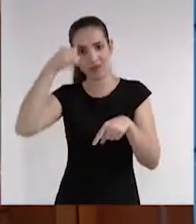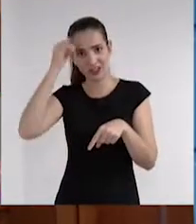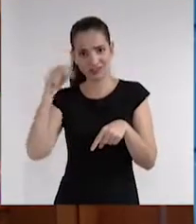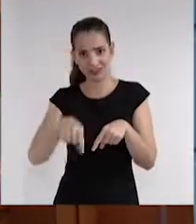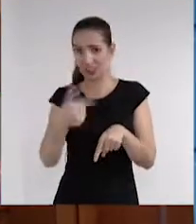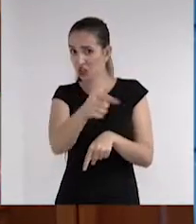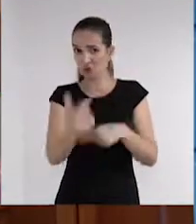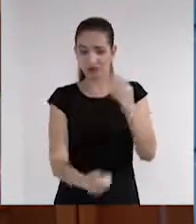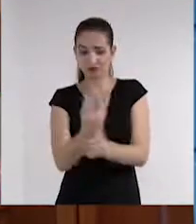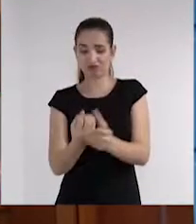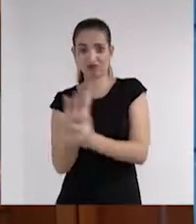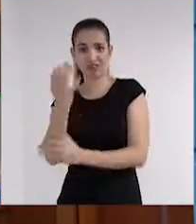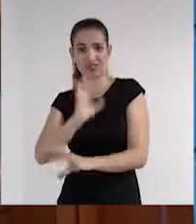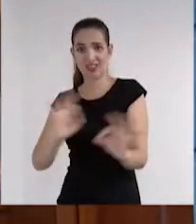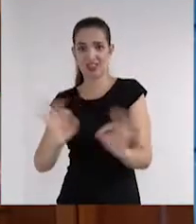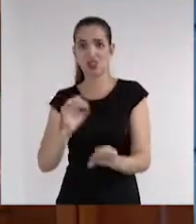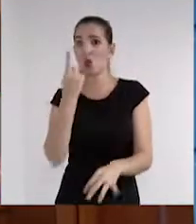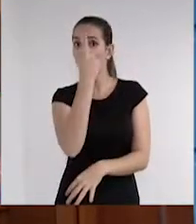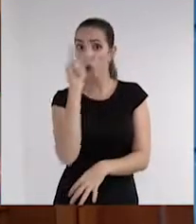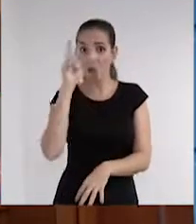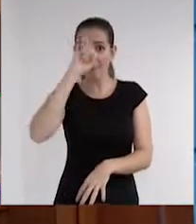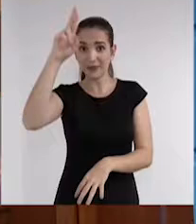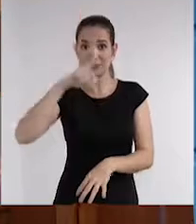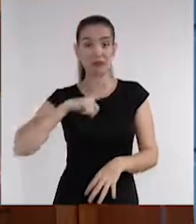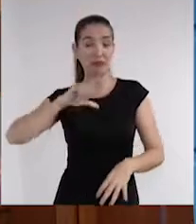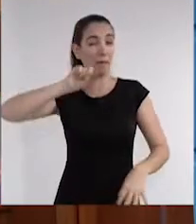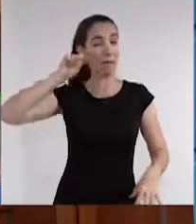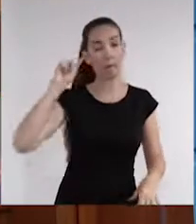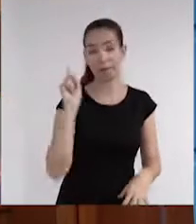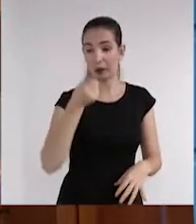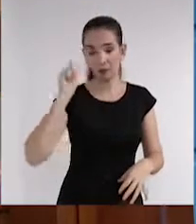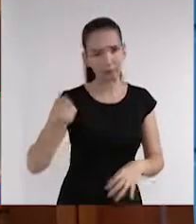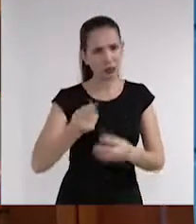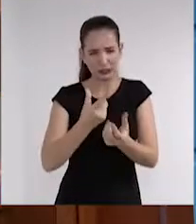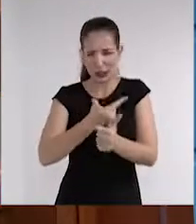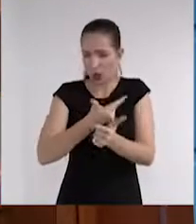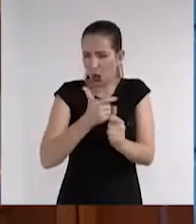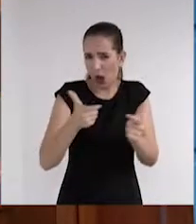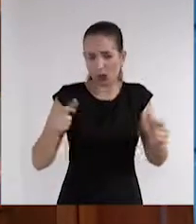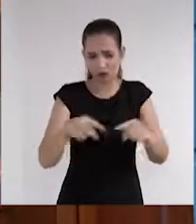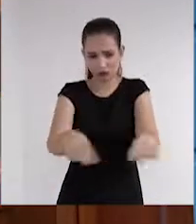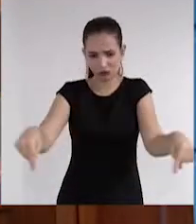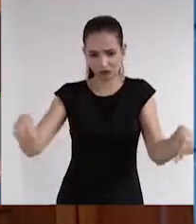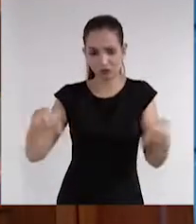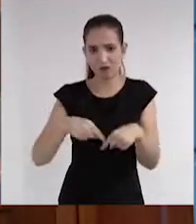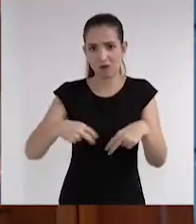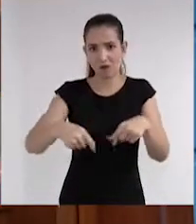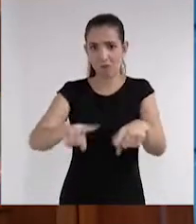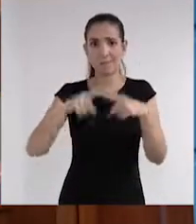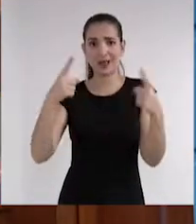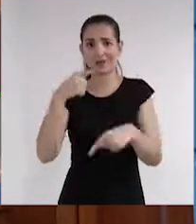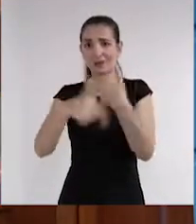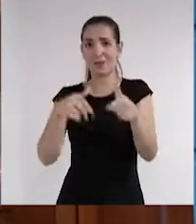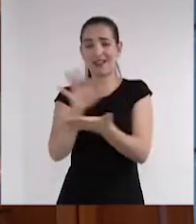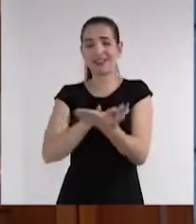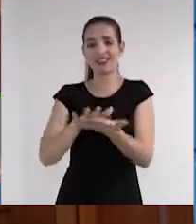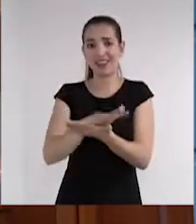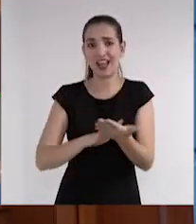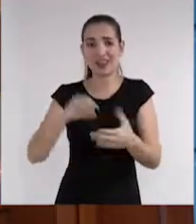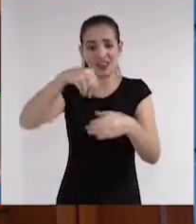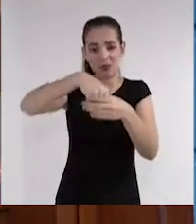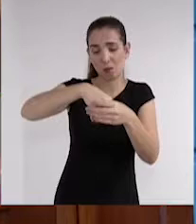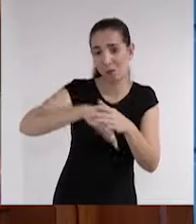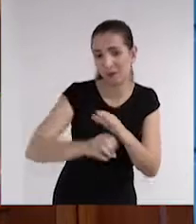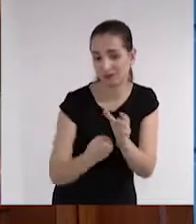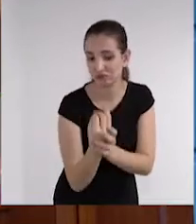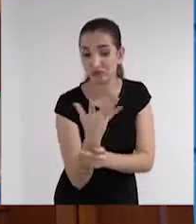proprietário só tem centenas, milhares de hectares de alqueire que não sabe nem o que possui, que não produz, que não